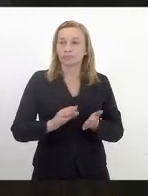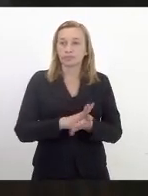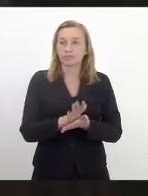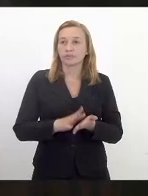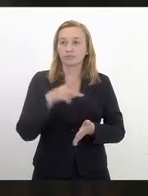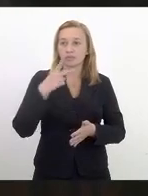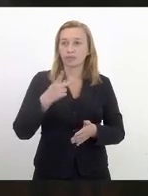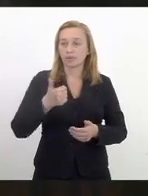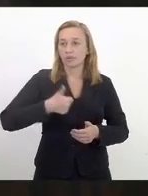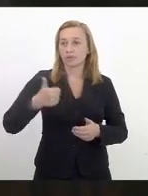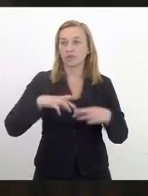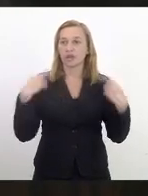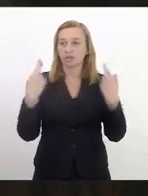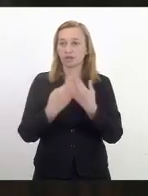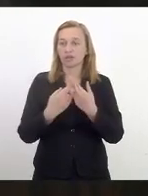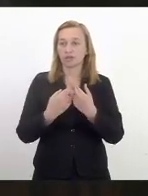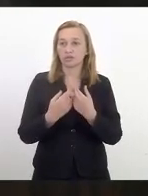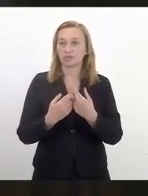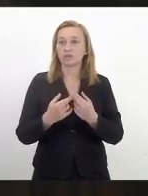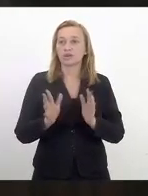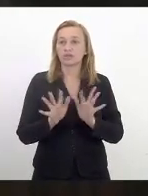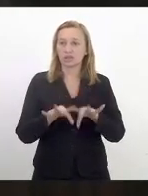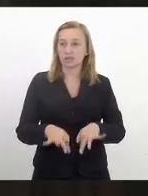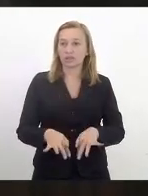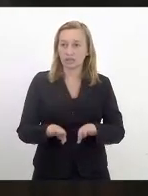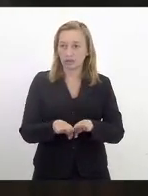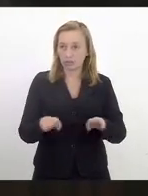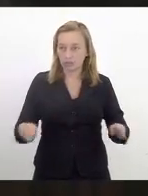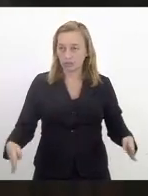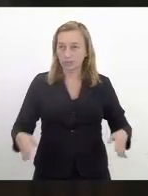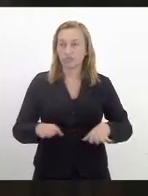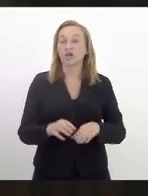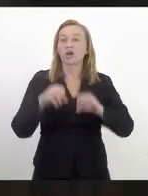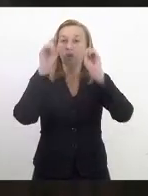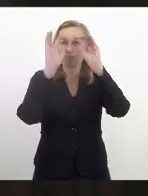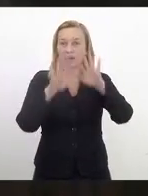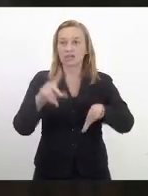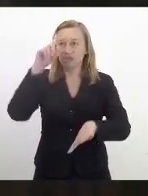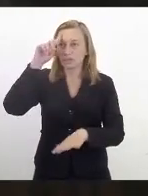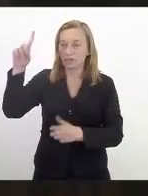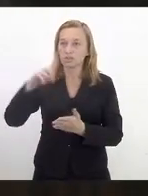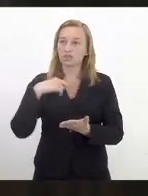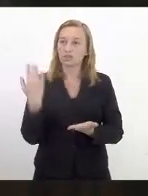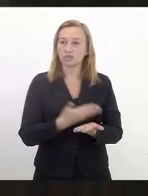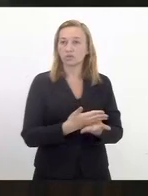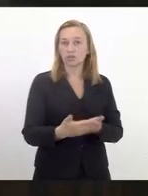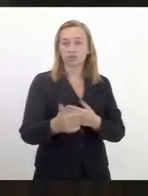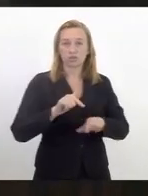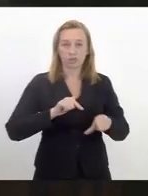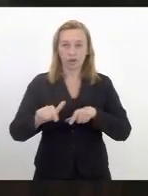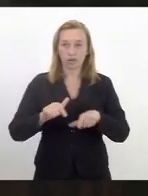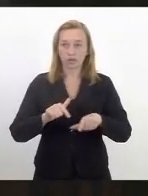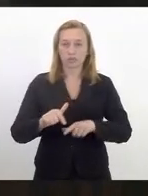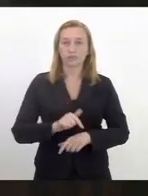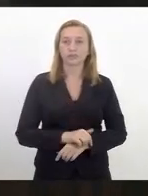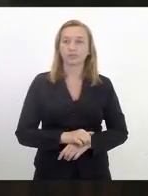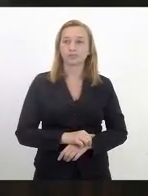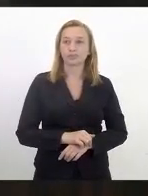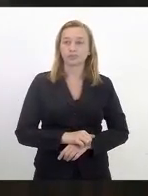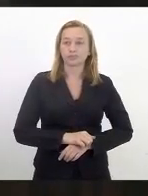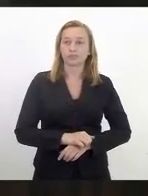mais a tratar na mesma sensação de nada mesmo está encerrada em havendo número legal sobre a proteção de Deus eles temos o nosso trabalho